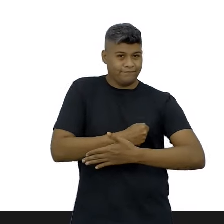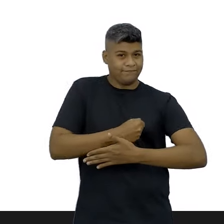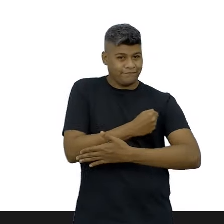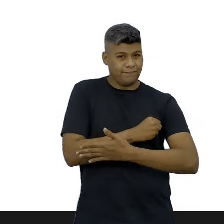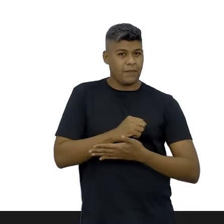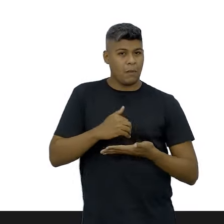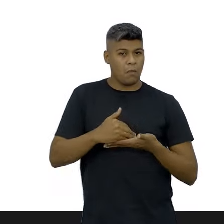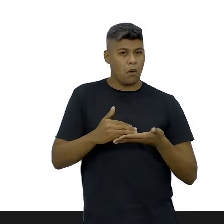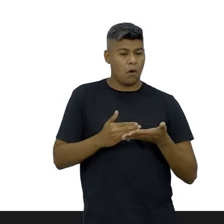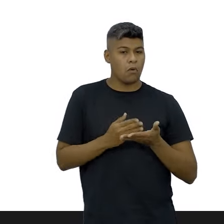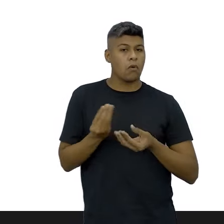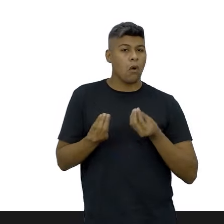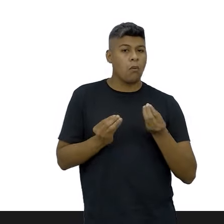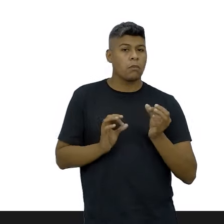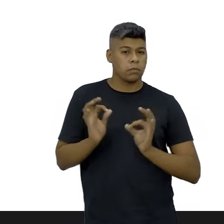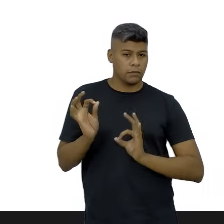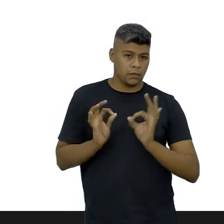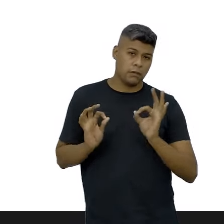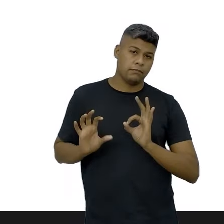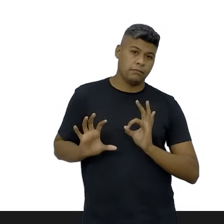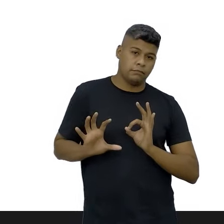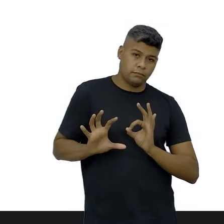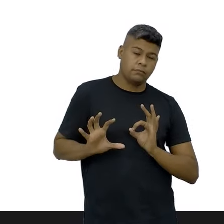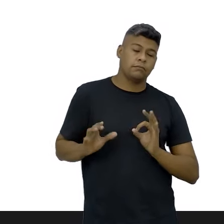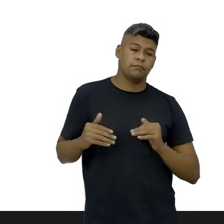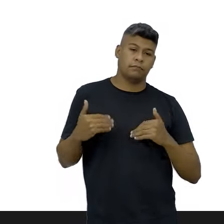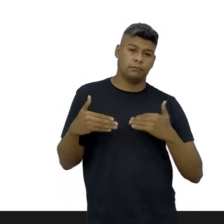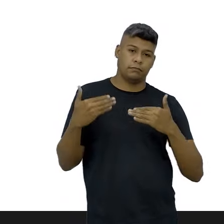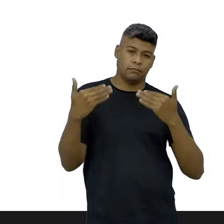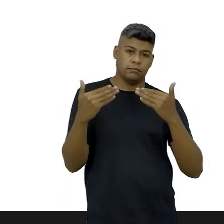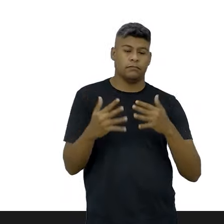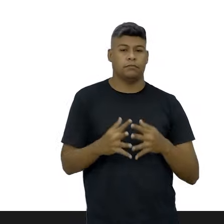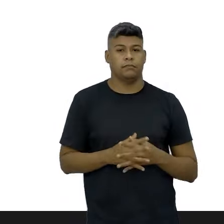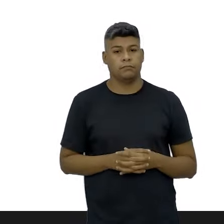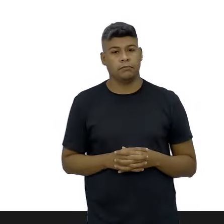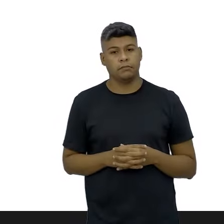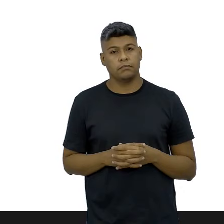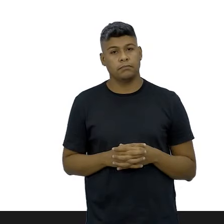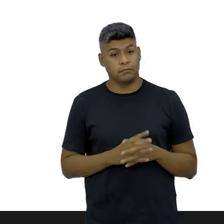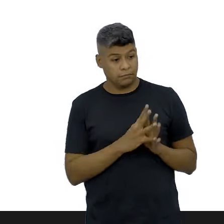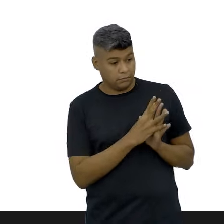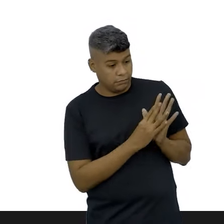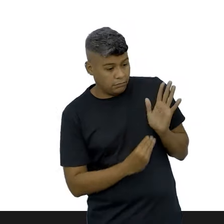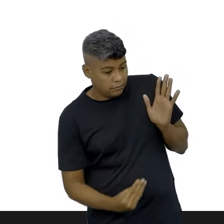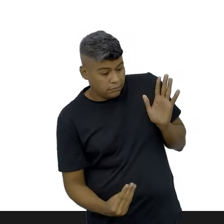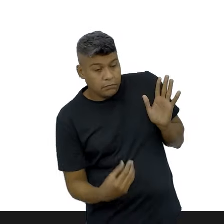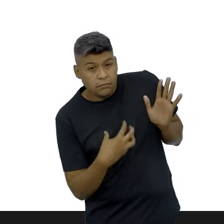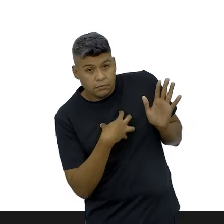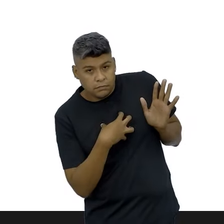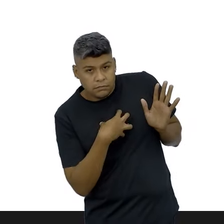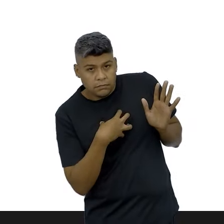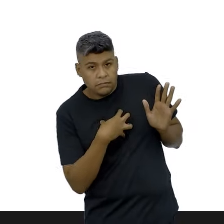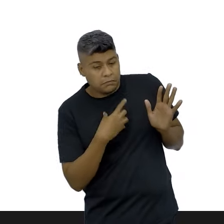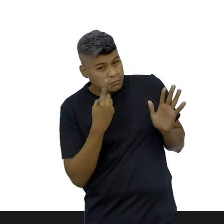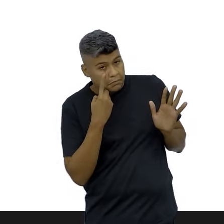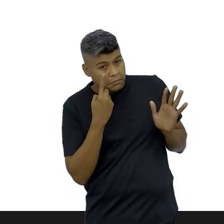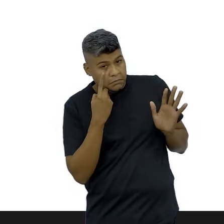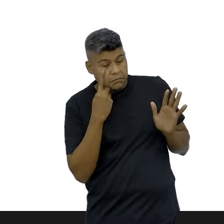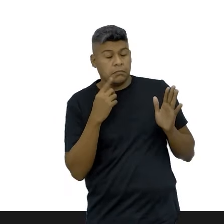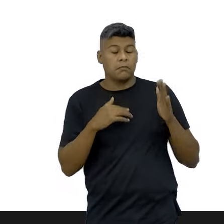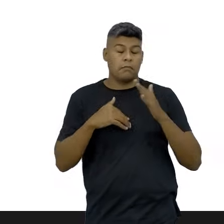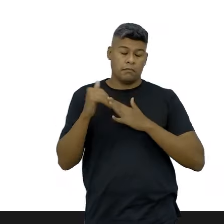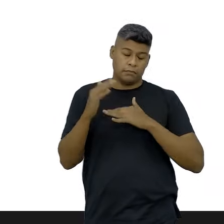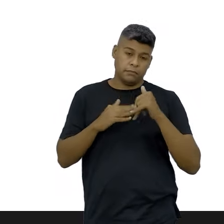seja preparado, e assim por diante, né? Então, o exemplo sobre esse estilo que aparece aí na